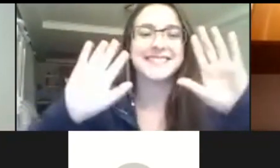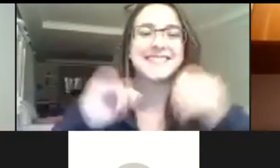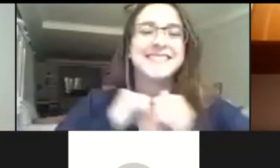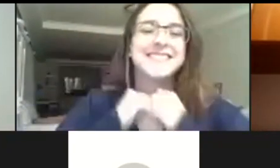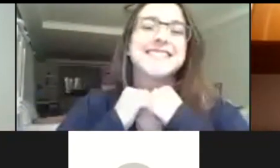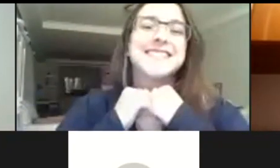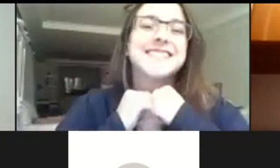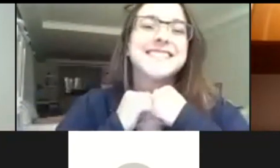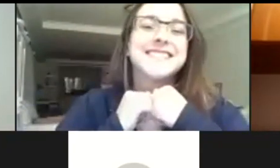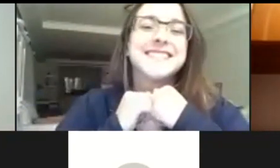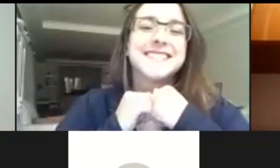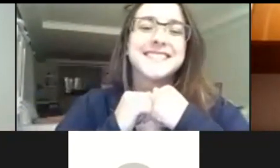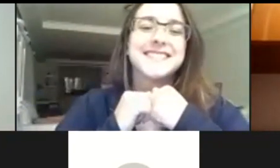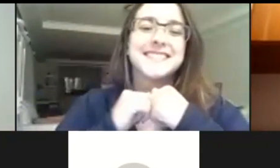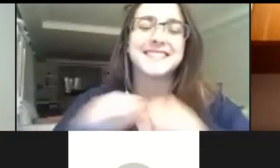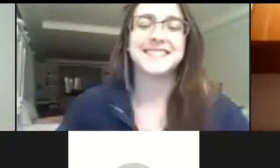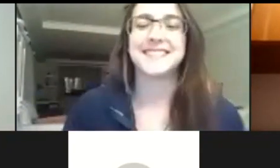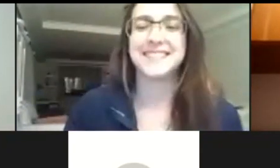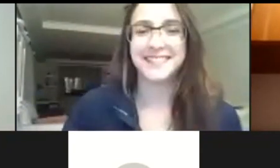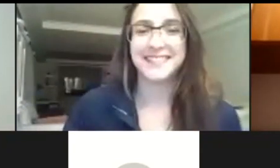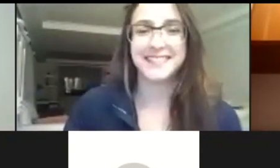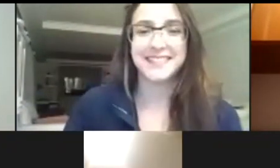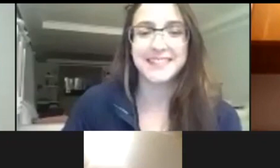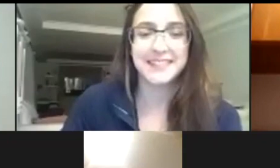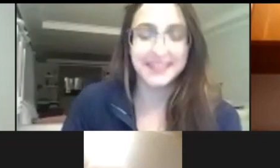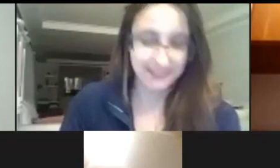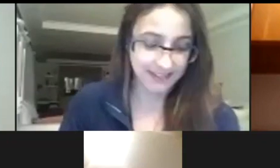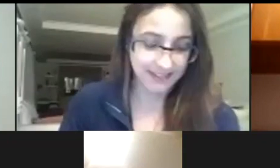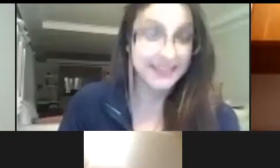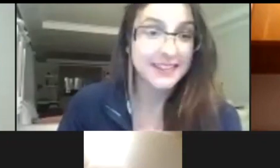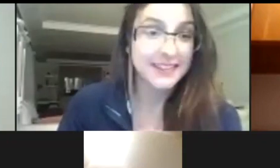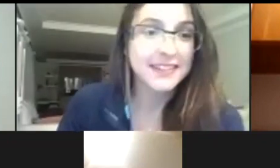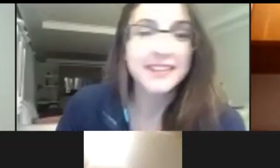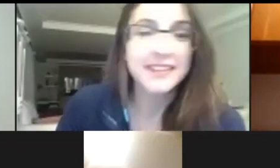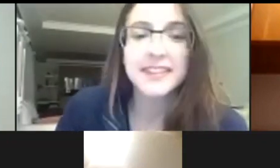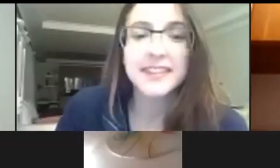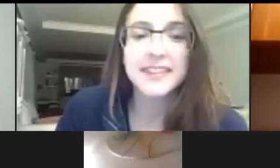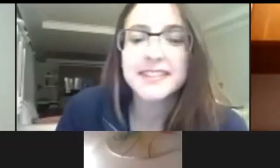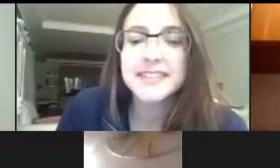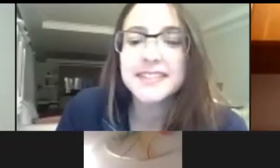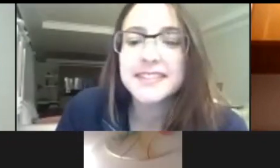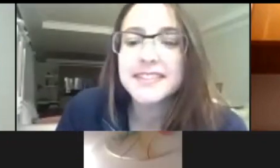Obrigada, beijo. Tchau, tchau. Beijão. Tchau, tchau. Prazer ver vocês.